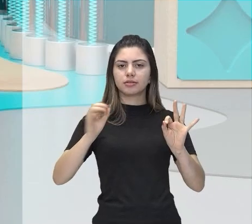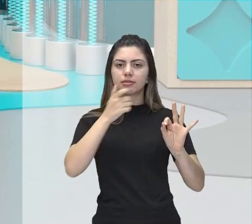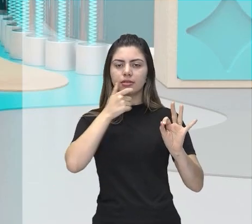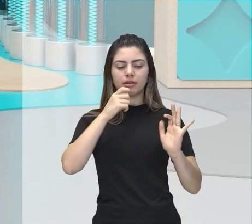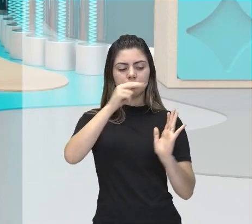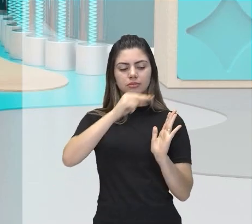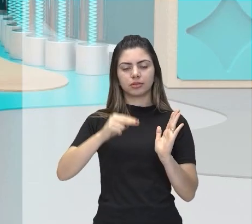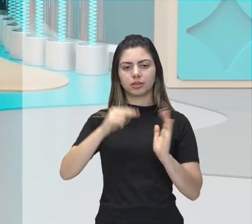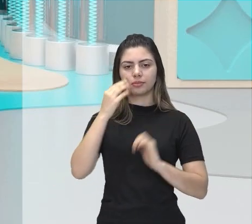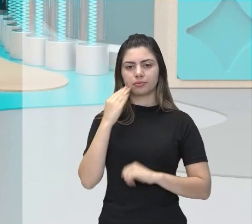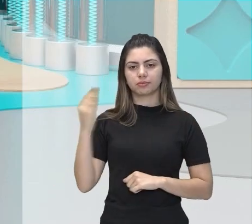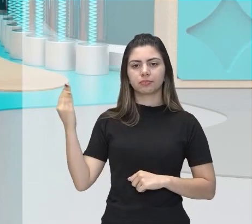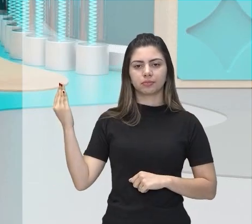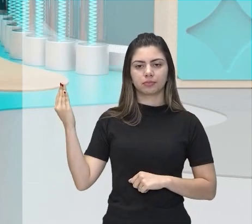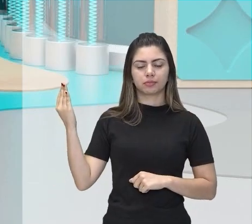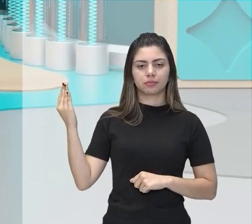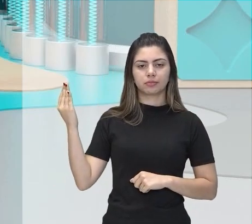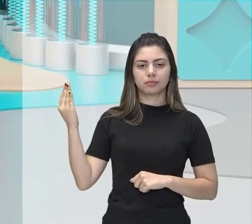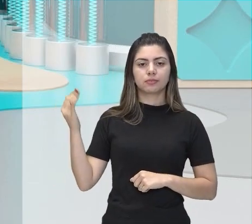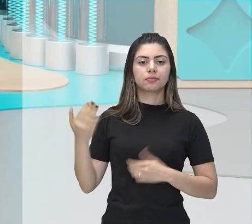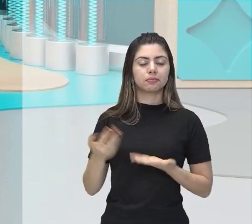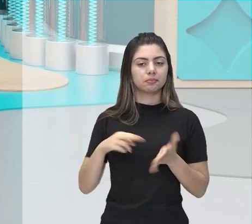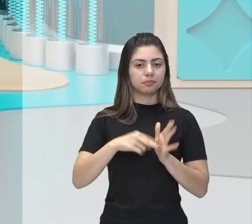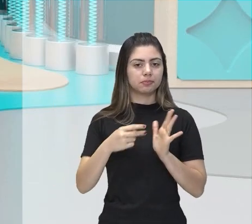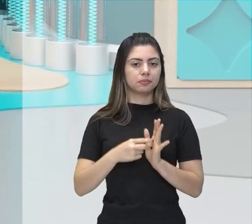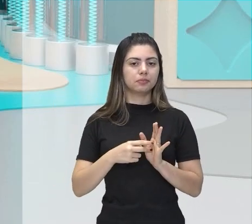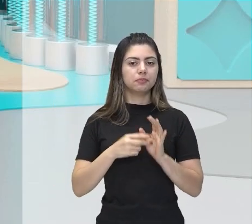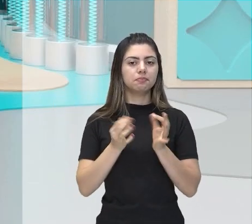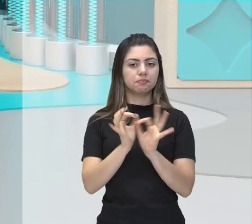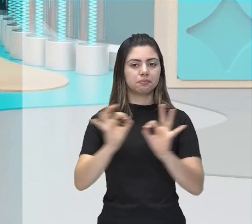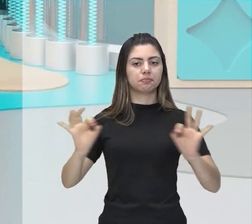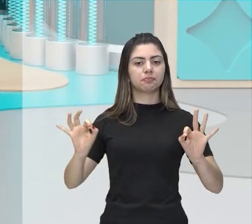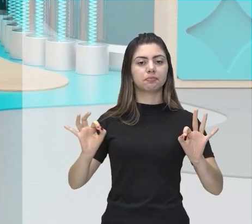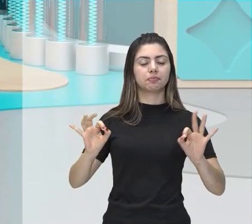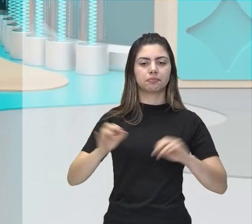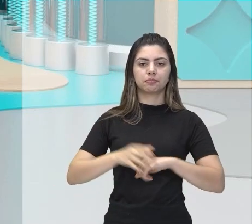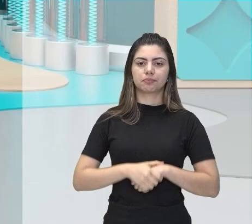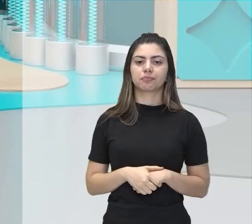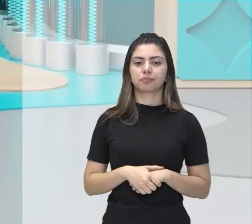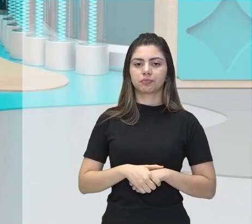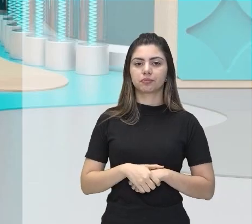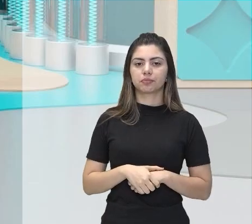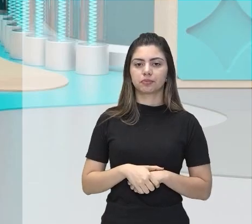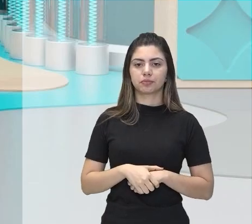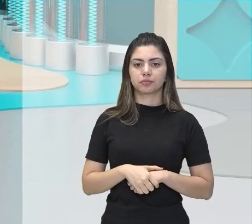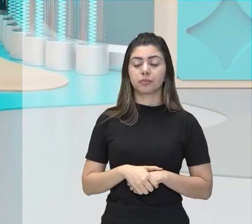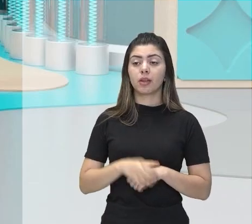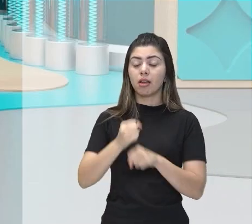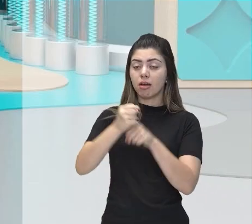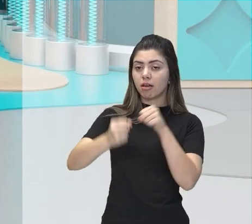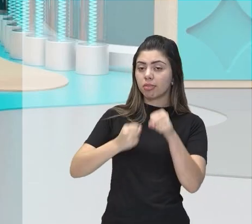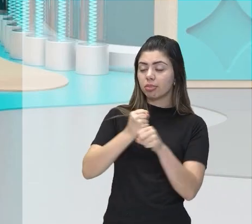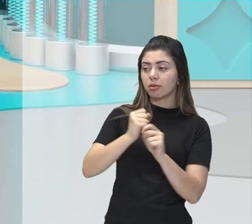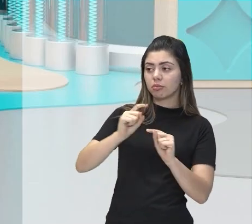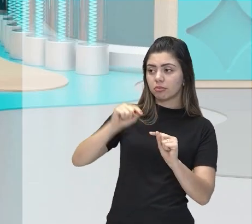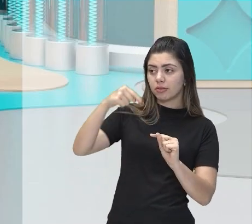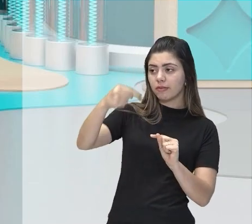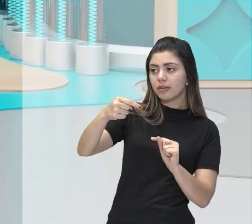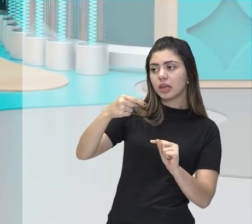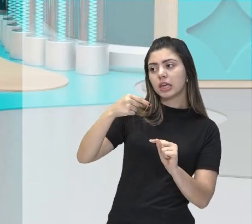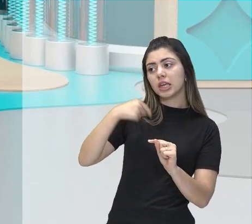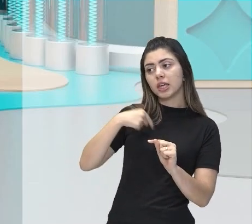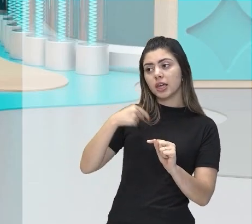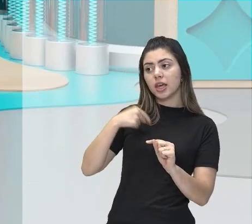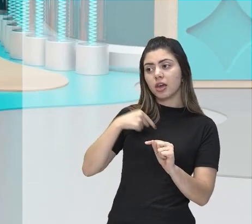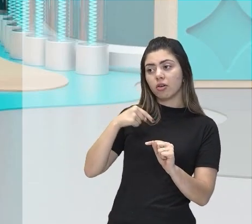year. Maybe. Talvez eu irei, né? Talvez eu vá para o Brasil ano que vem. Então,